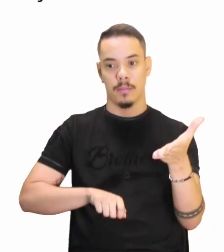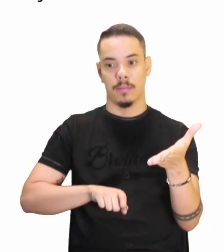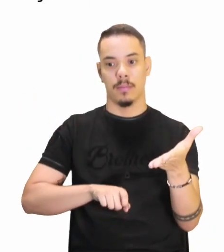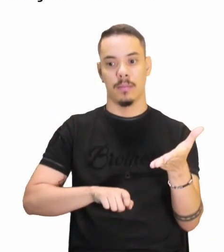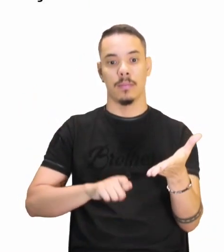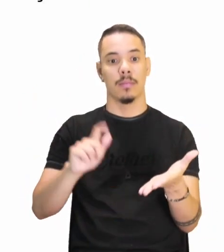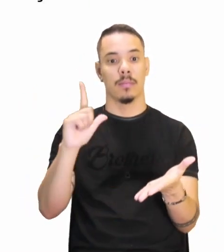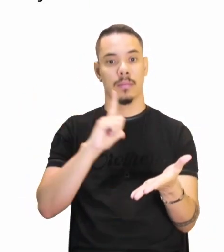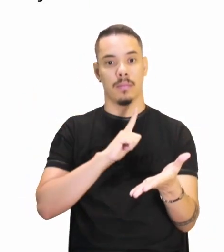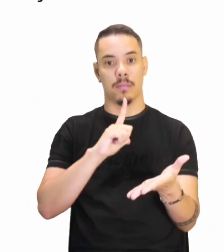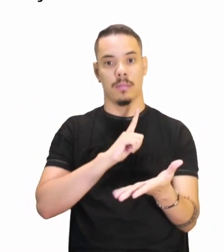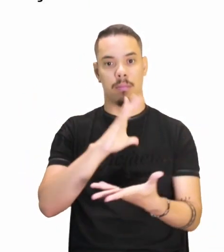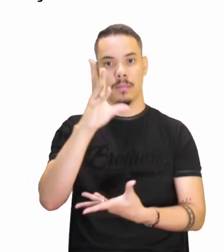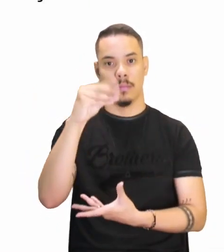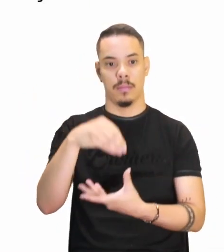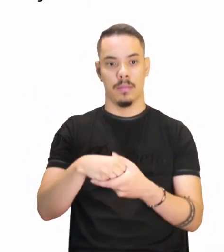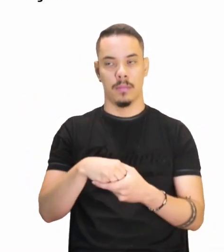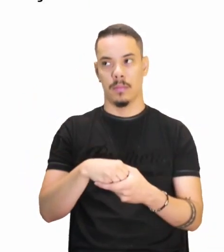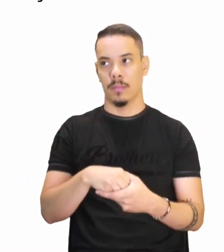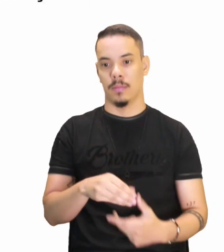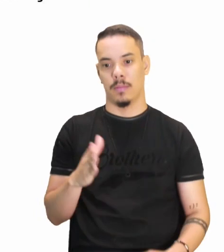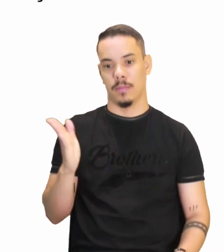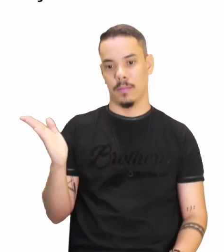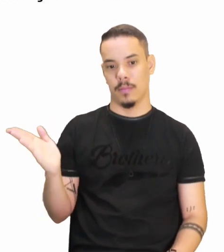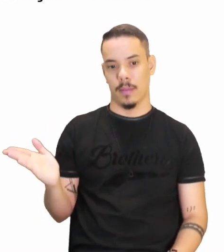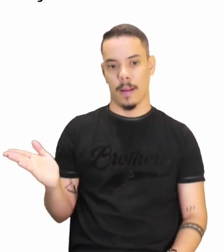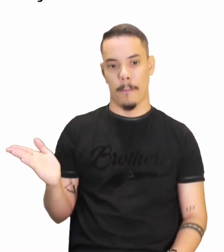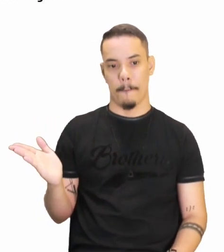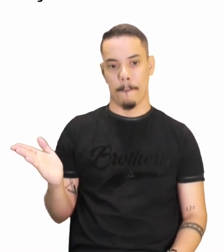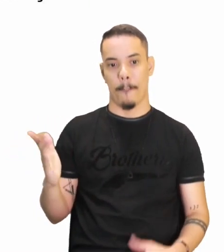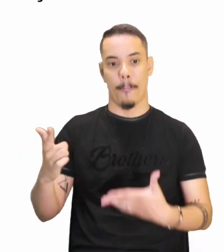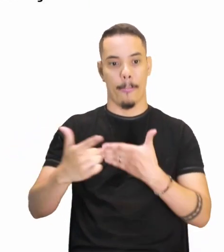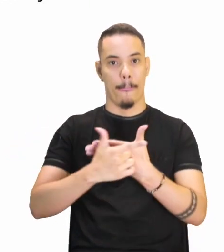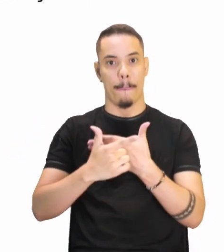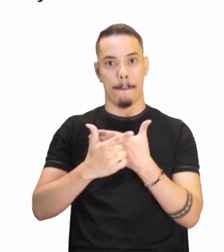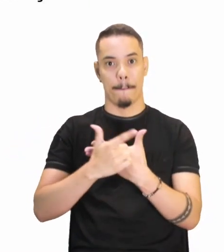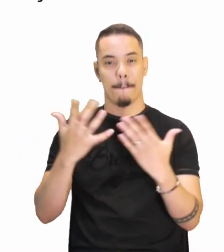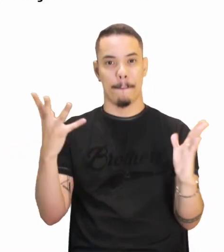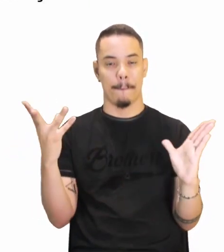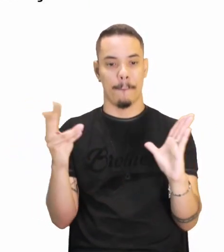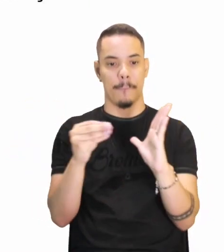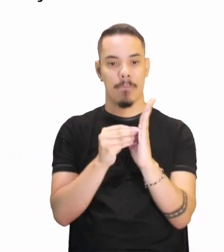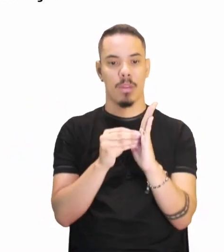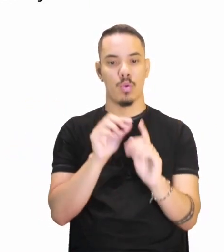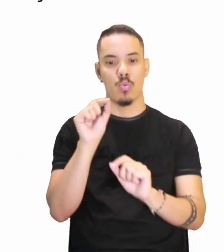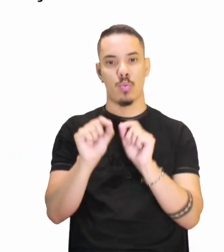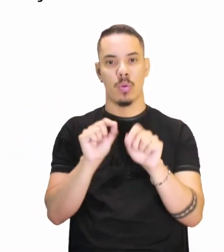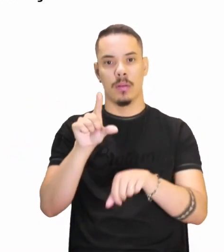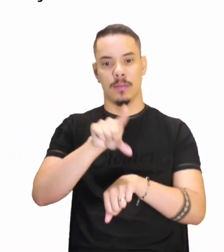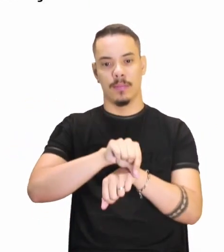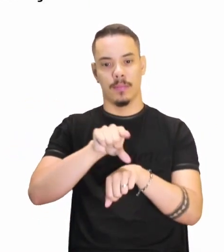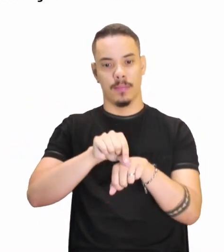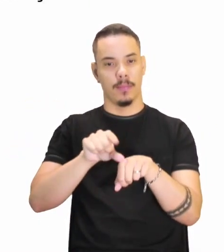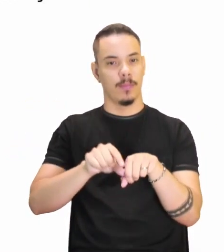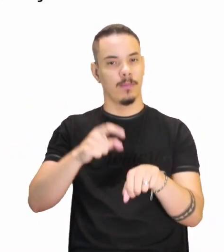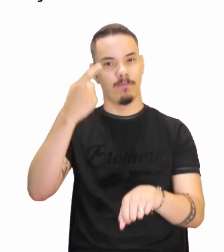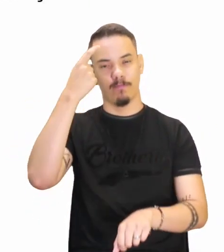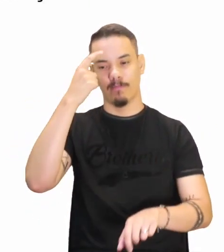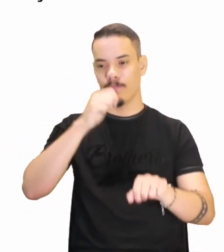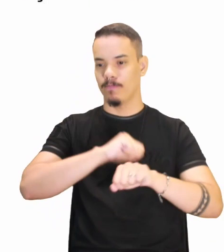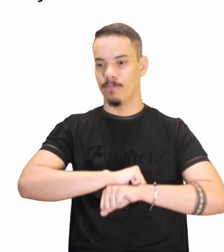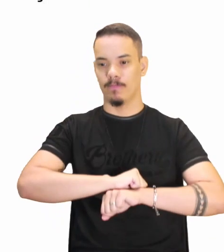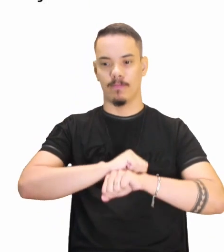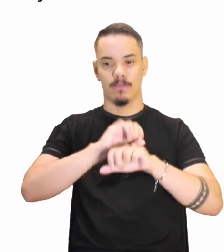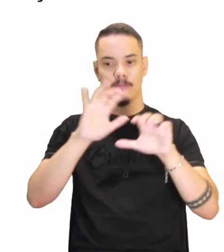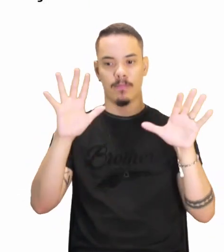temos aqui vamos lá aqui a função é de introduzir um argumento E esclarecedor então